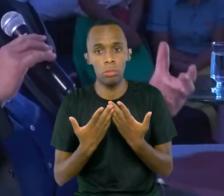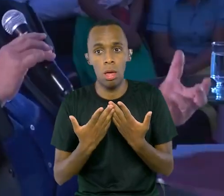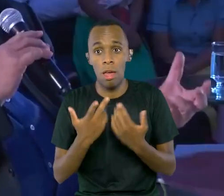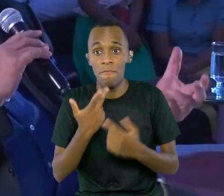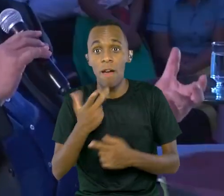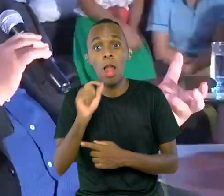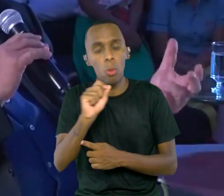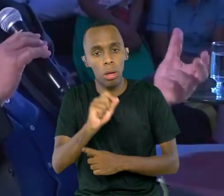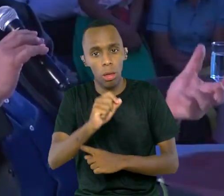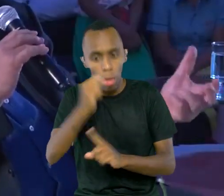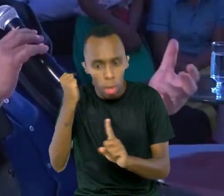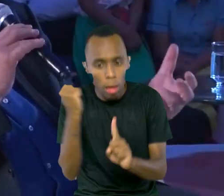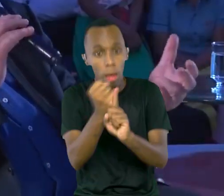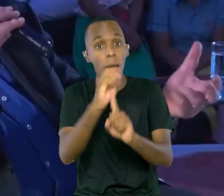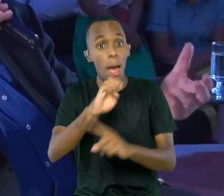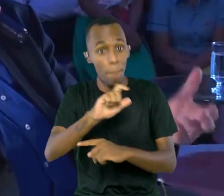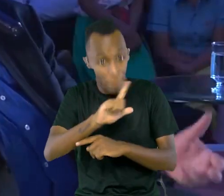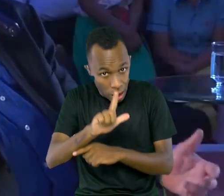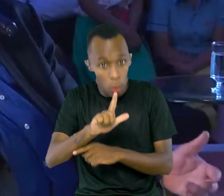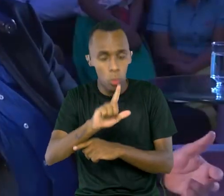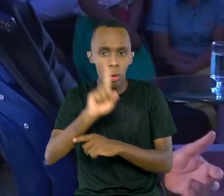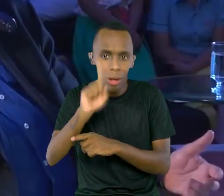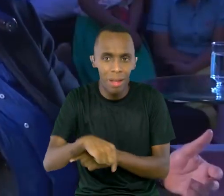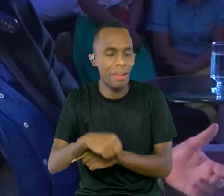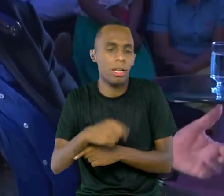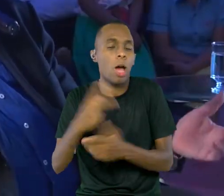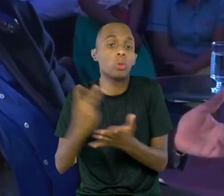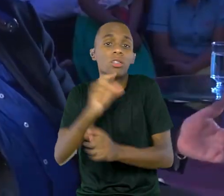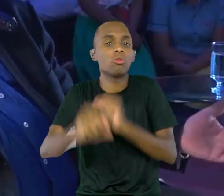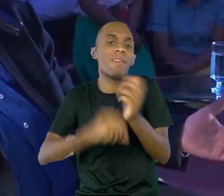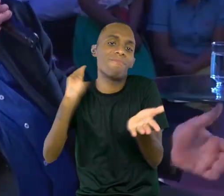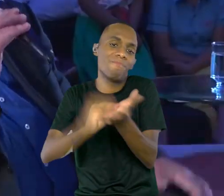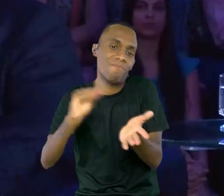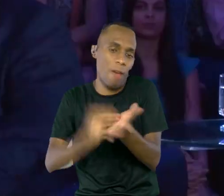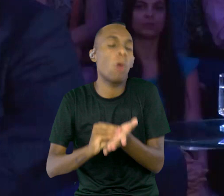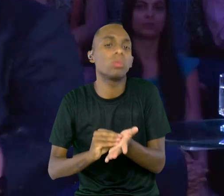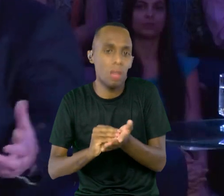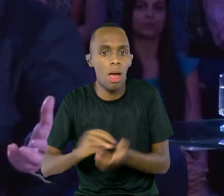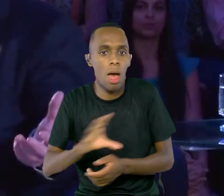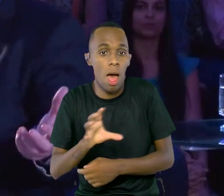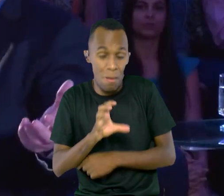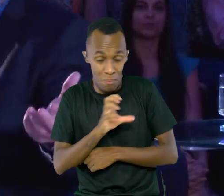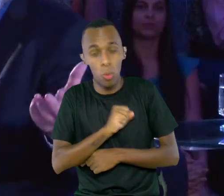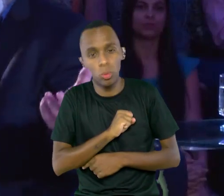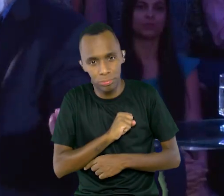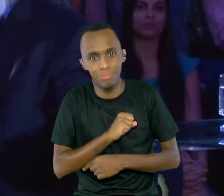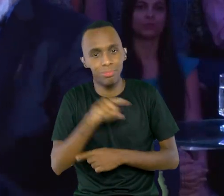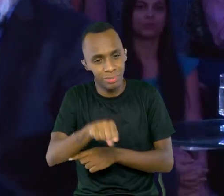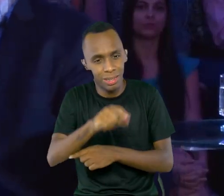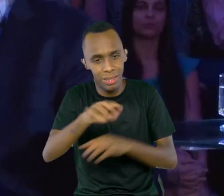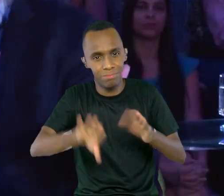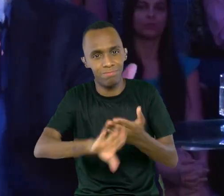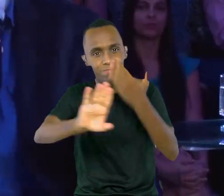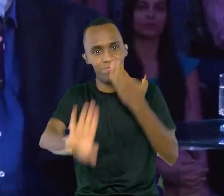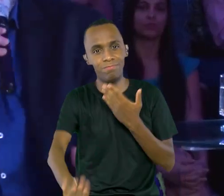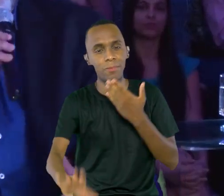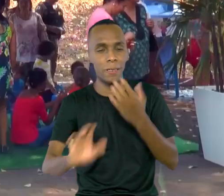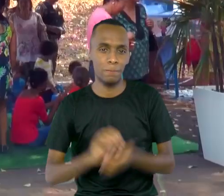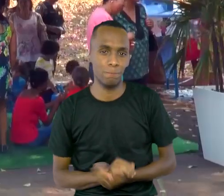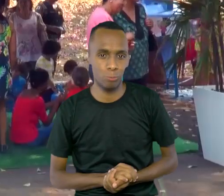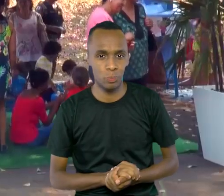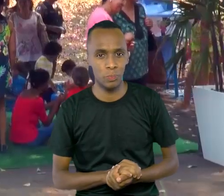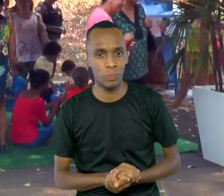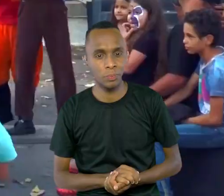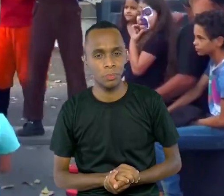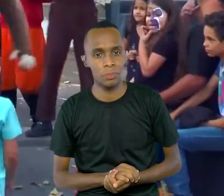O relato do assassinato de Abel por seu irmão não é nada mais do que a ausência do amor que ali se